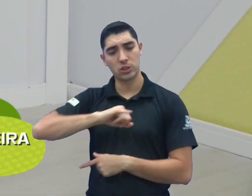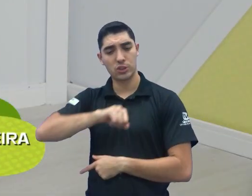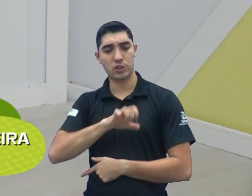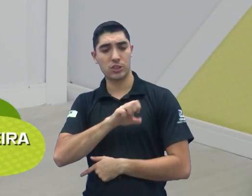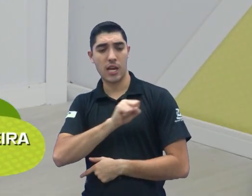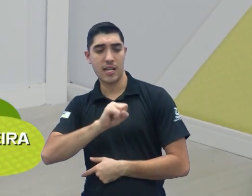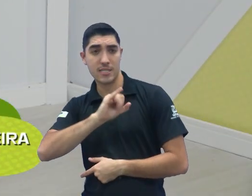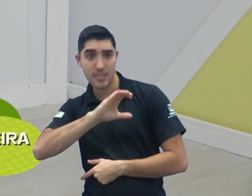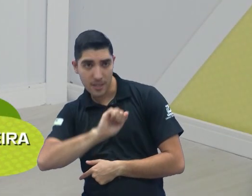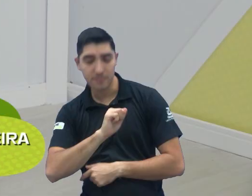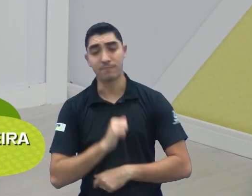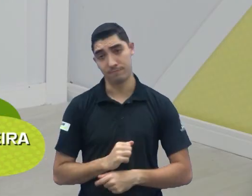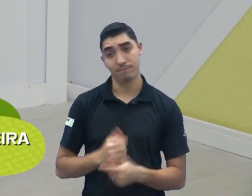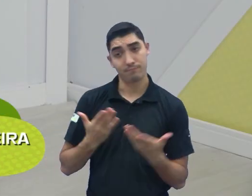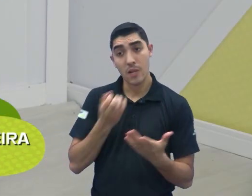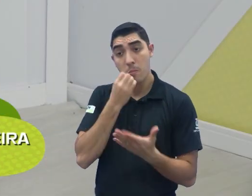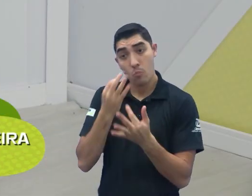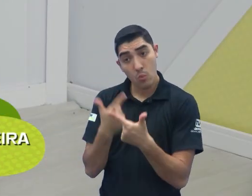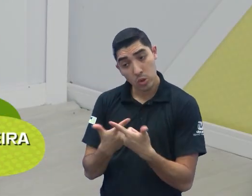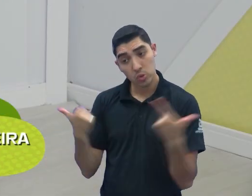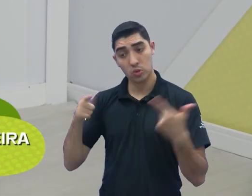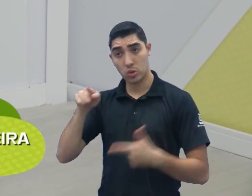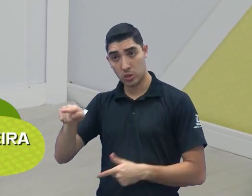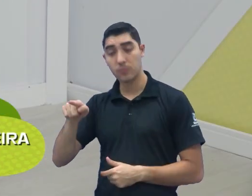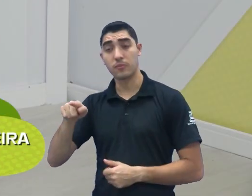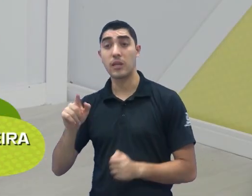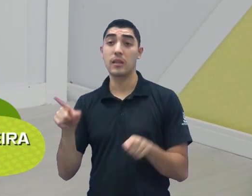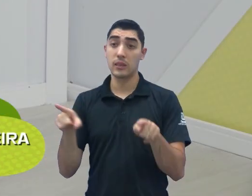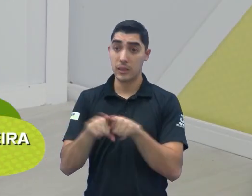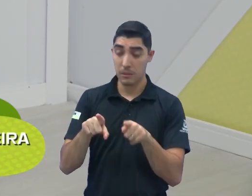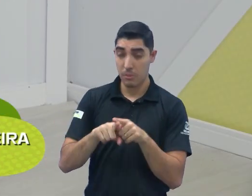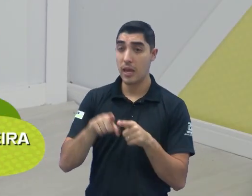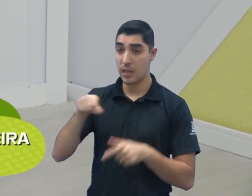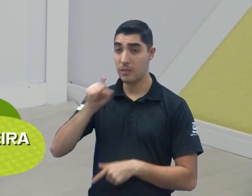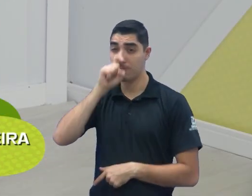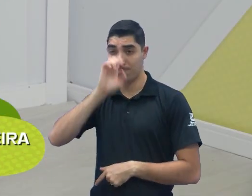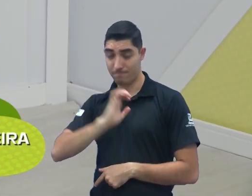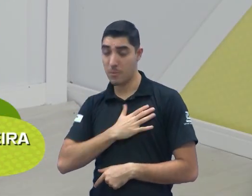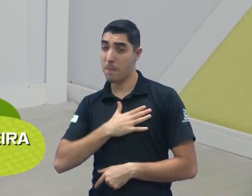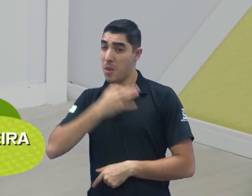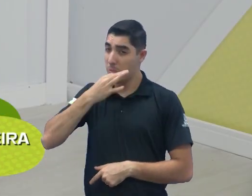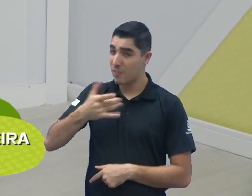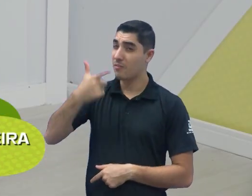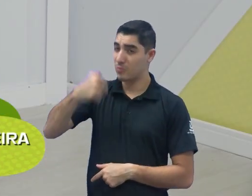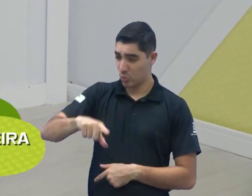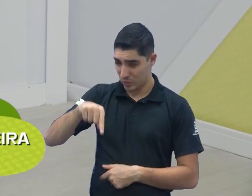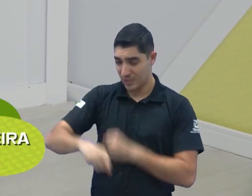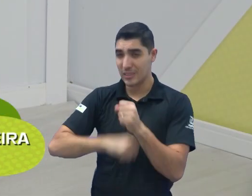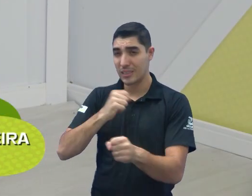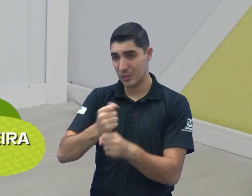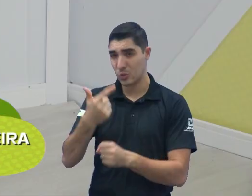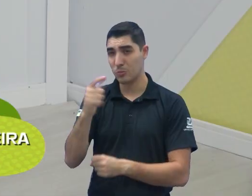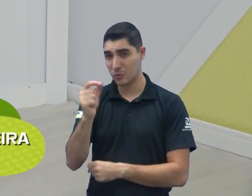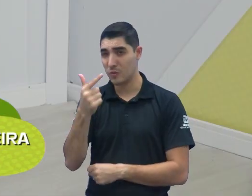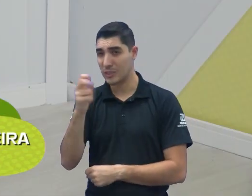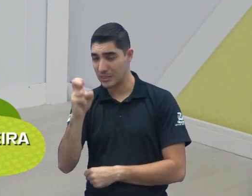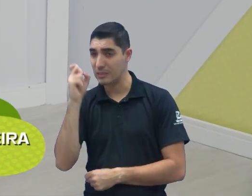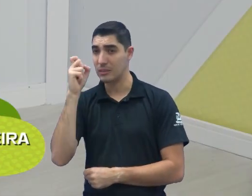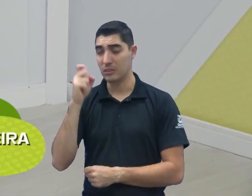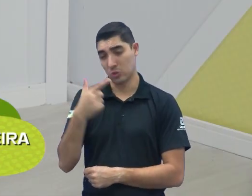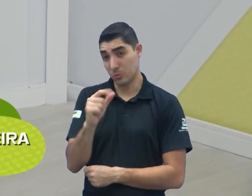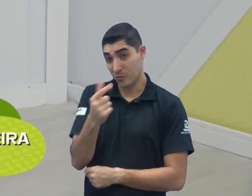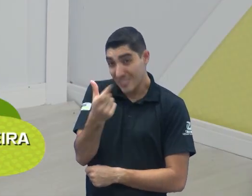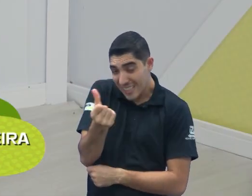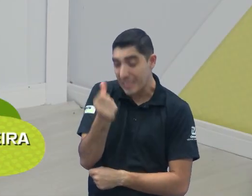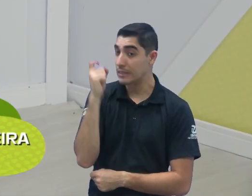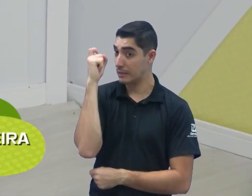sorte para ela, boa sorte para o São José. Acredito que o São José vai passar dificuldades aí mais uma vez esse ano, mas a gente vai acompanhar de perto e, claro, vai trazer todas